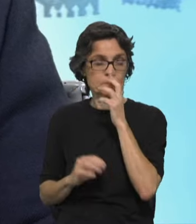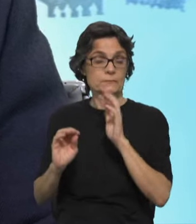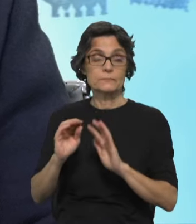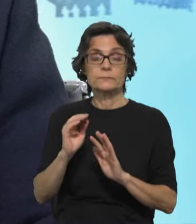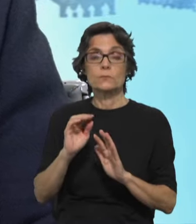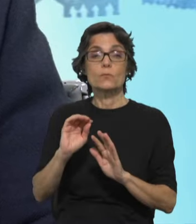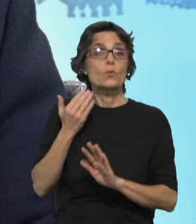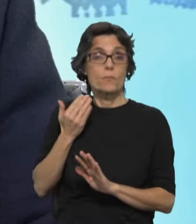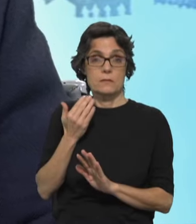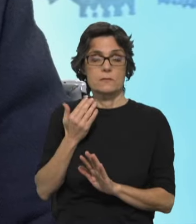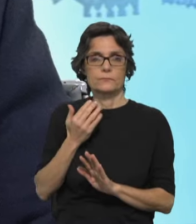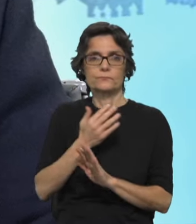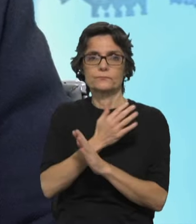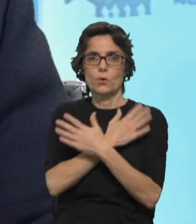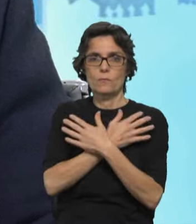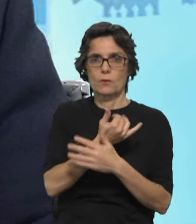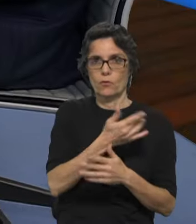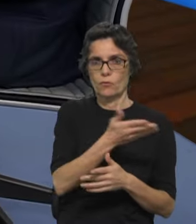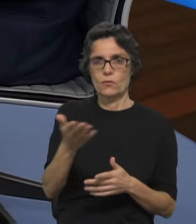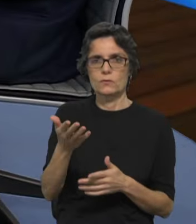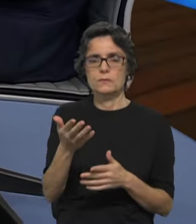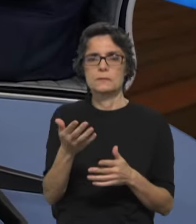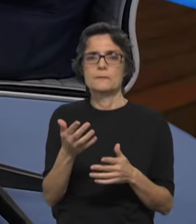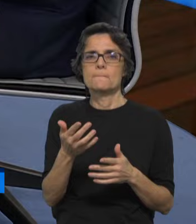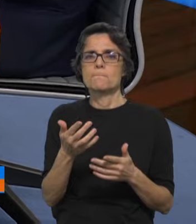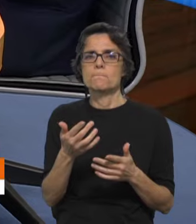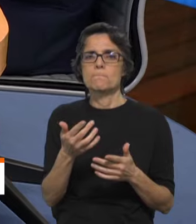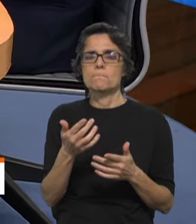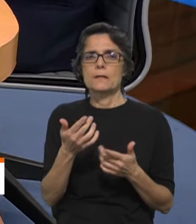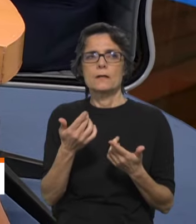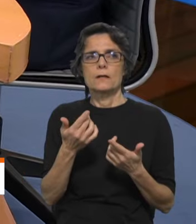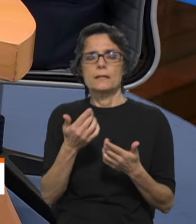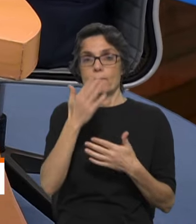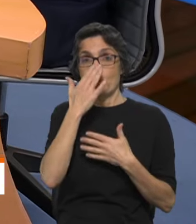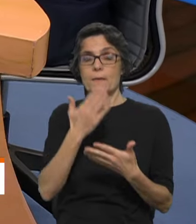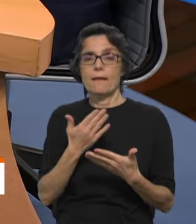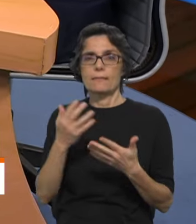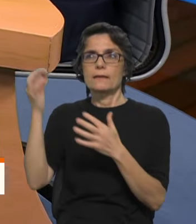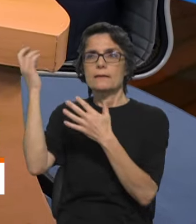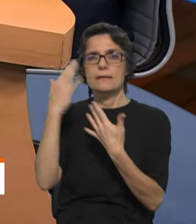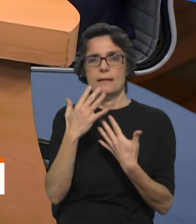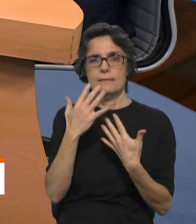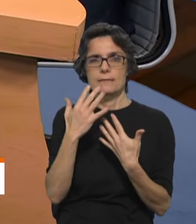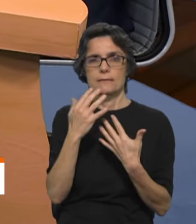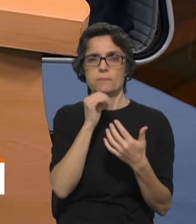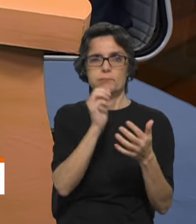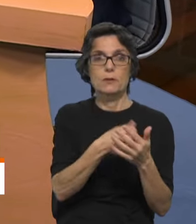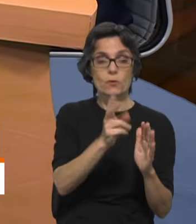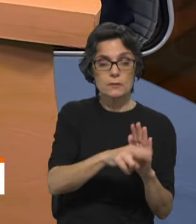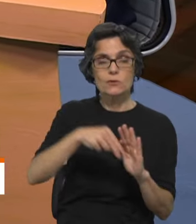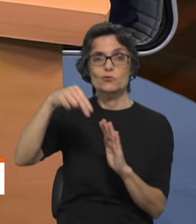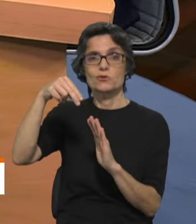hora, experimentaram a força e a graça da ressurreição na certeza que eles